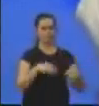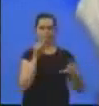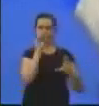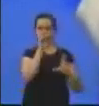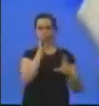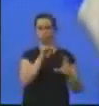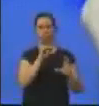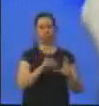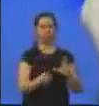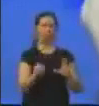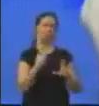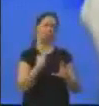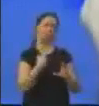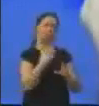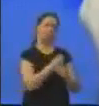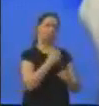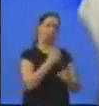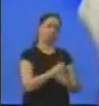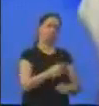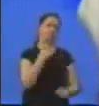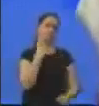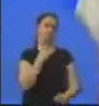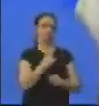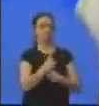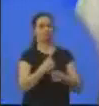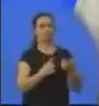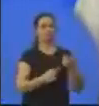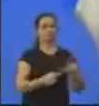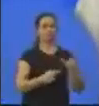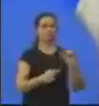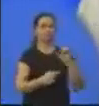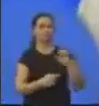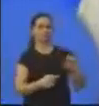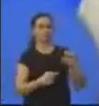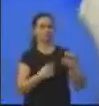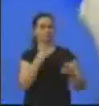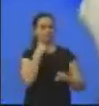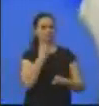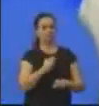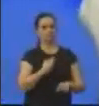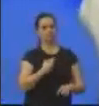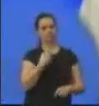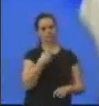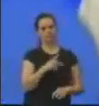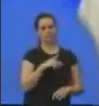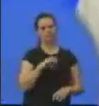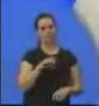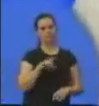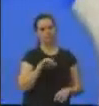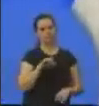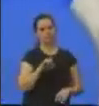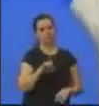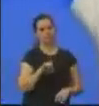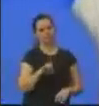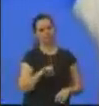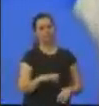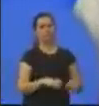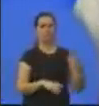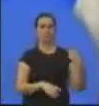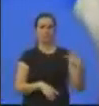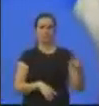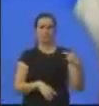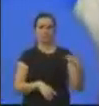valores, vou fazendo as contas e vou descobrir que isso dá próximo de e. Que e? Aquele número de Euler. Certo? Então, o